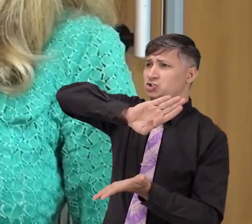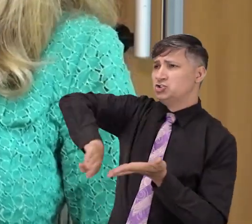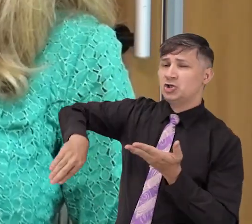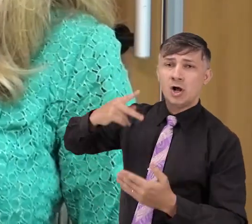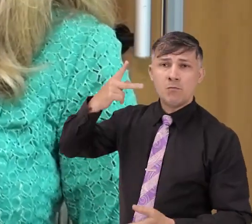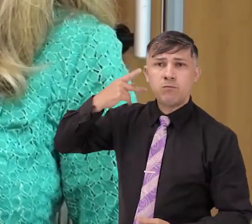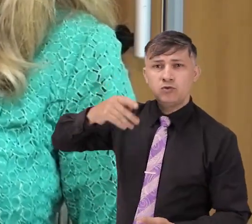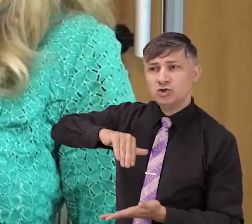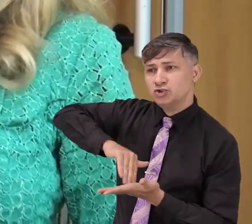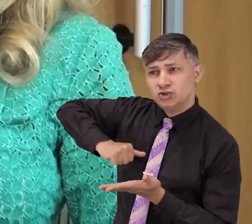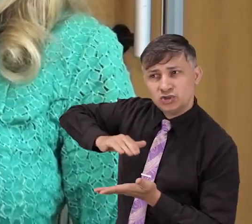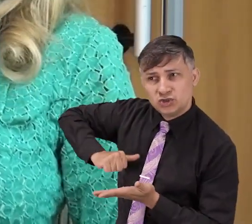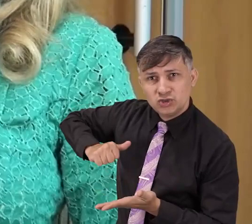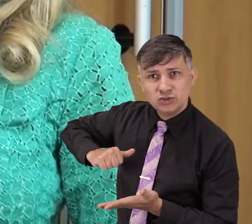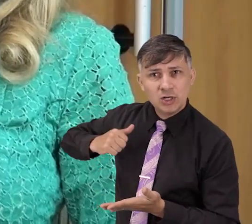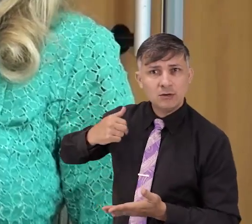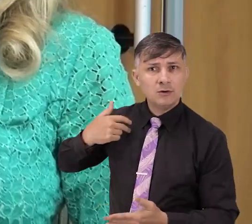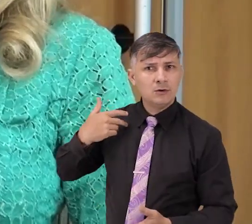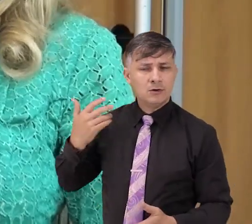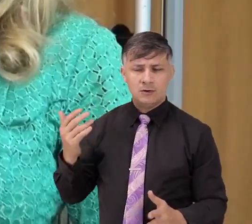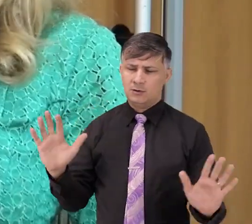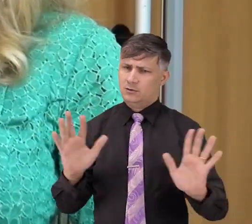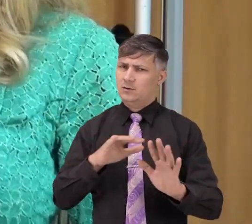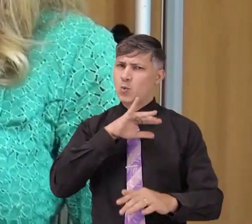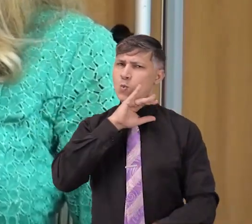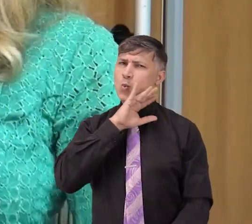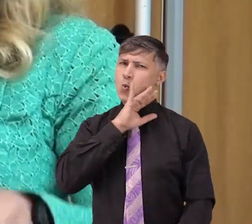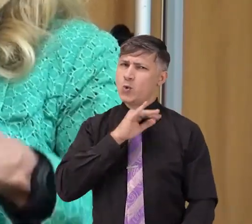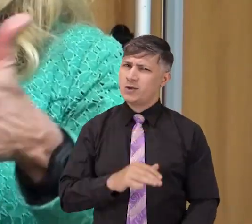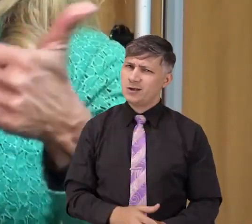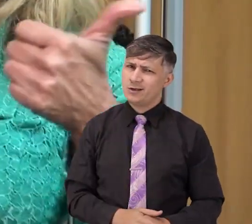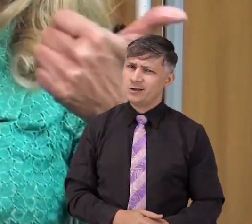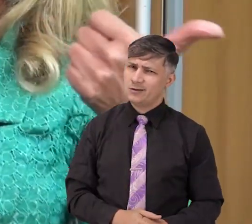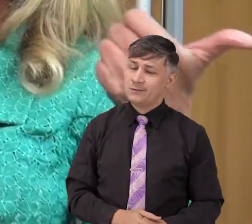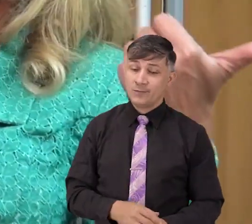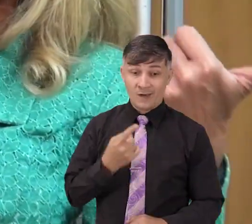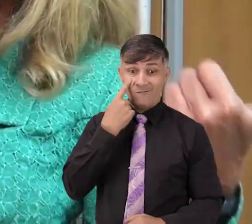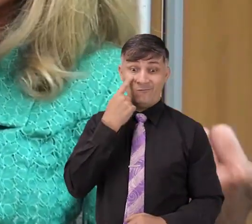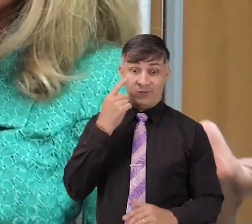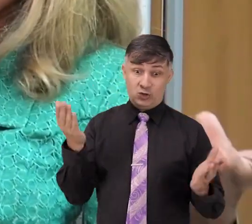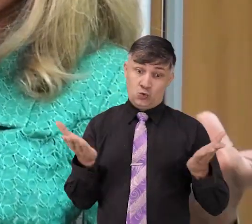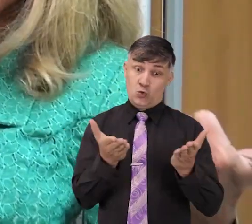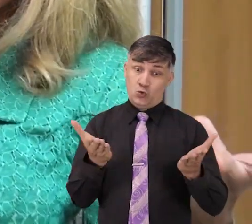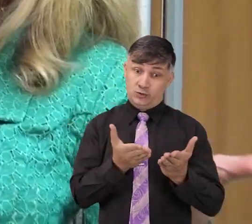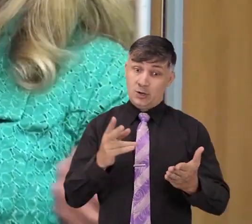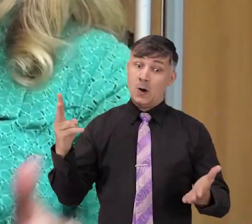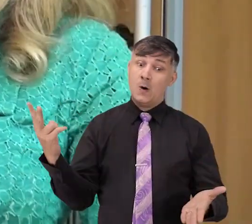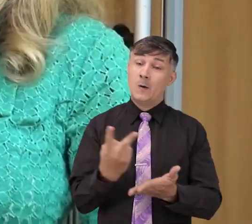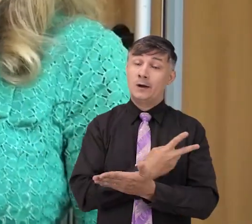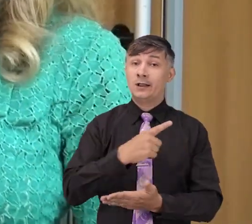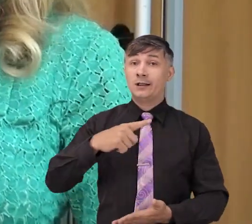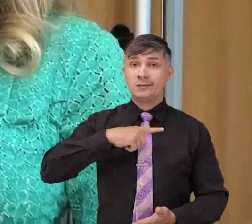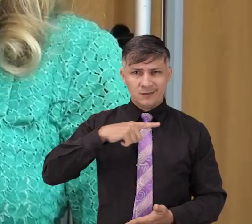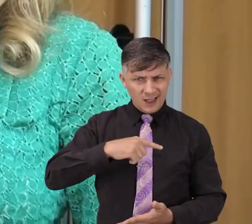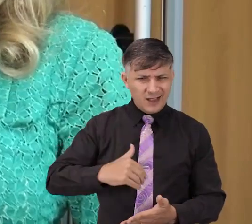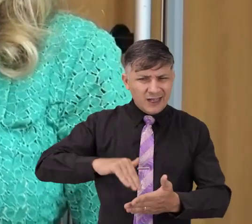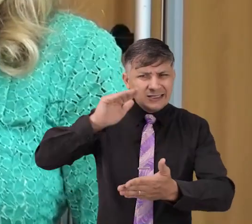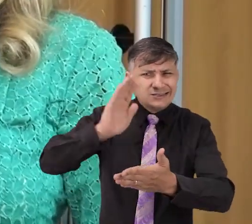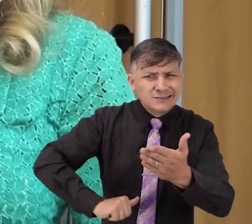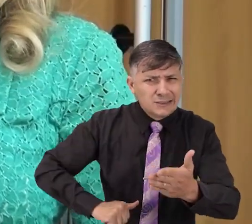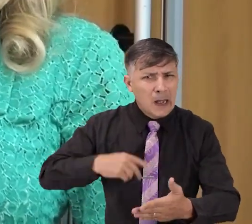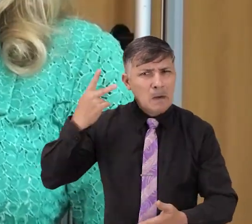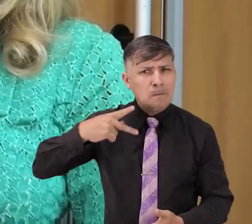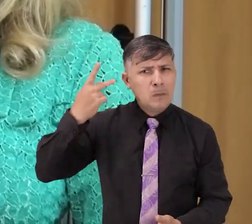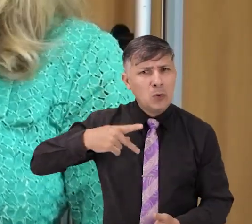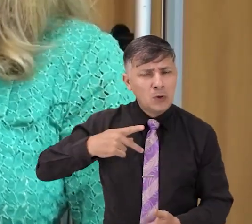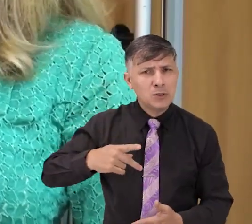despolitizar, né, a nossa fala, isso é muito ruim. E a gente está vendo o resultado hoje. A despolitização,